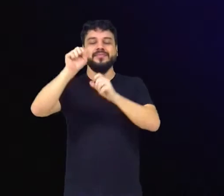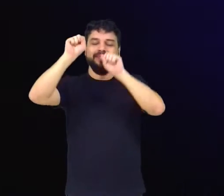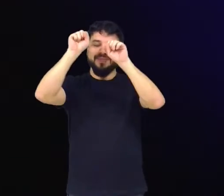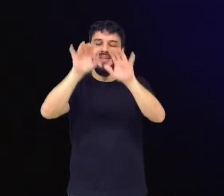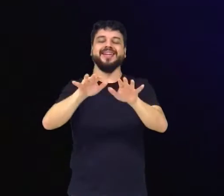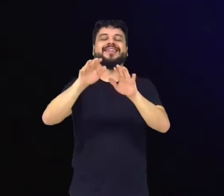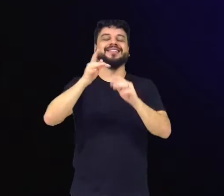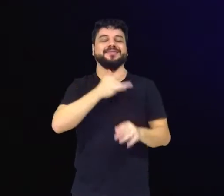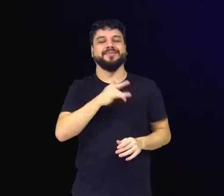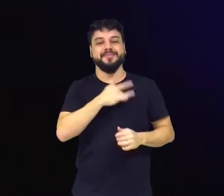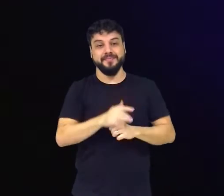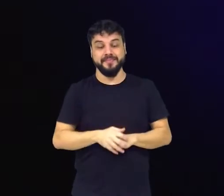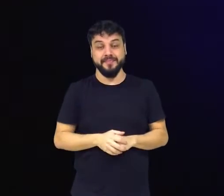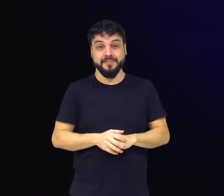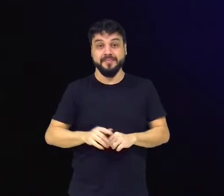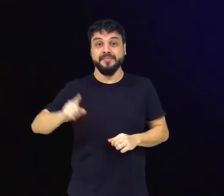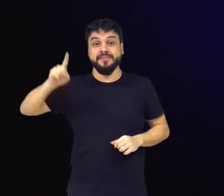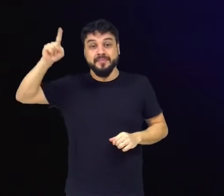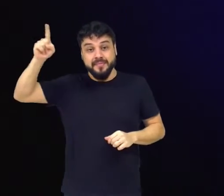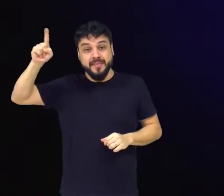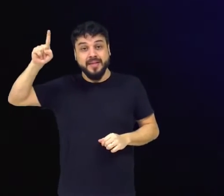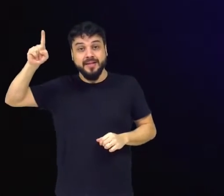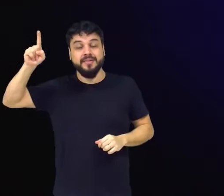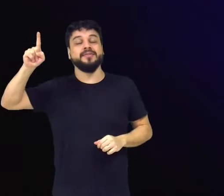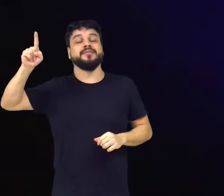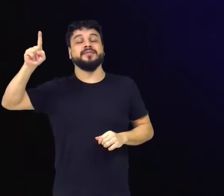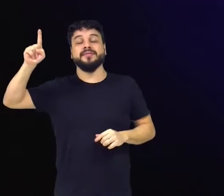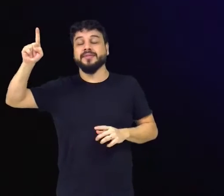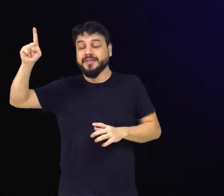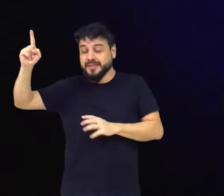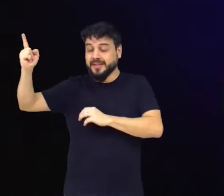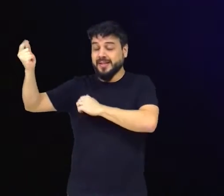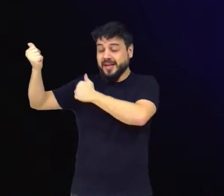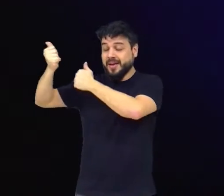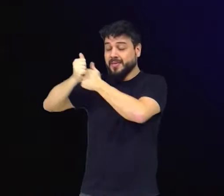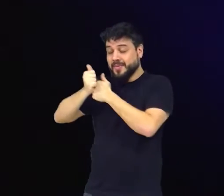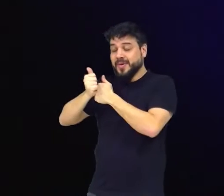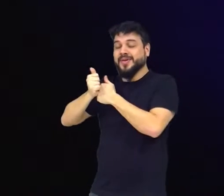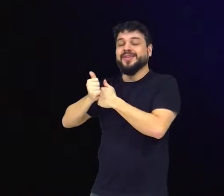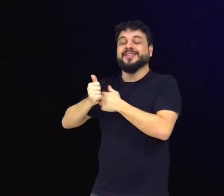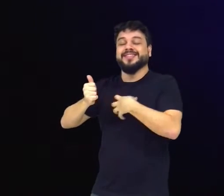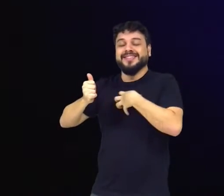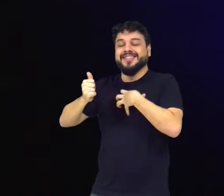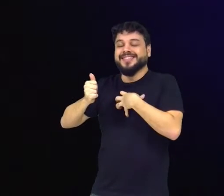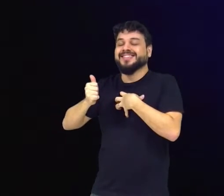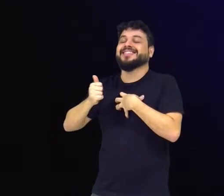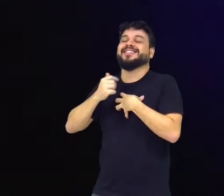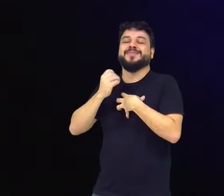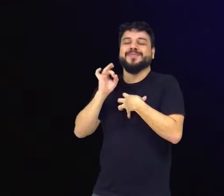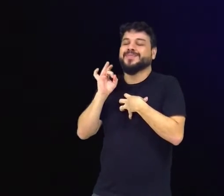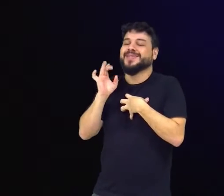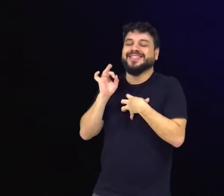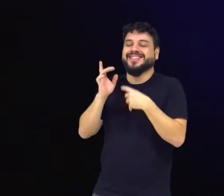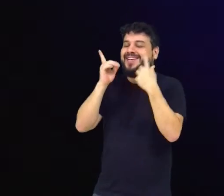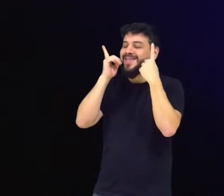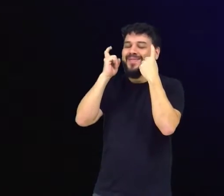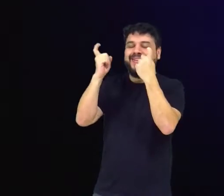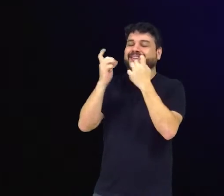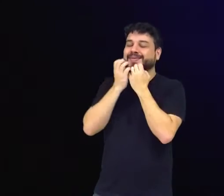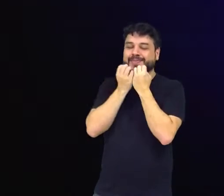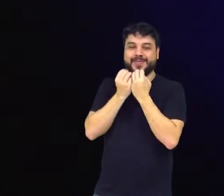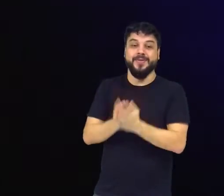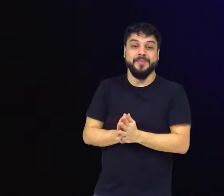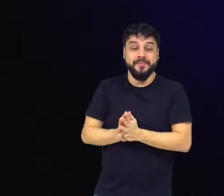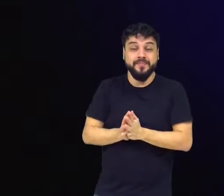que se consolam em Deus experimentam um gozo indescritível, é algo maravilhoso. Console-se